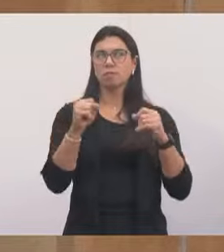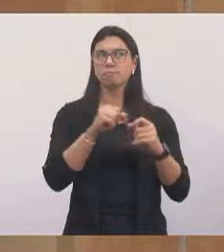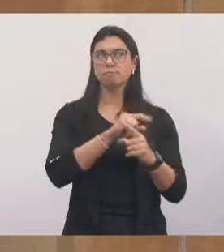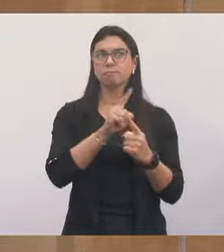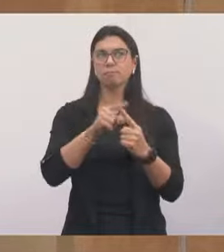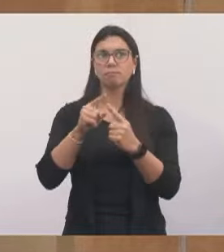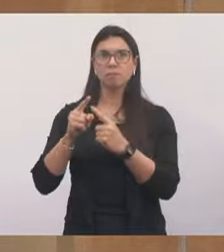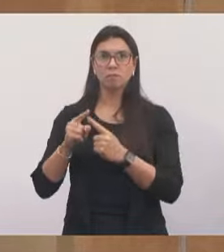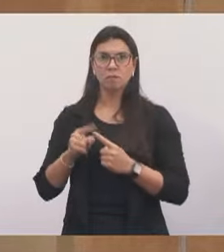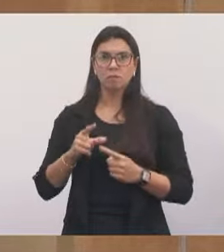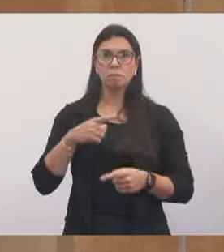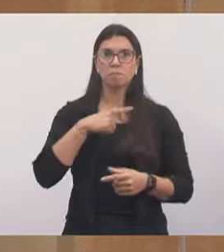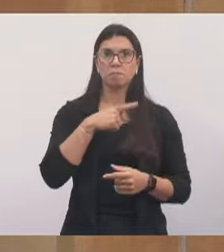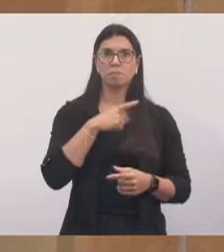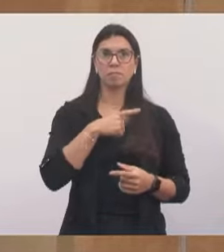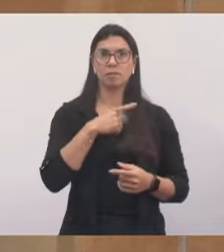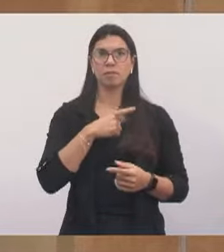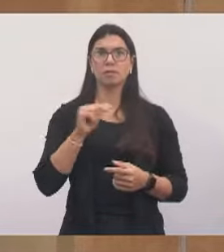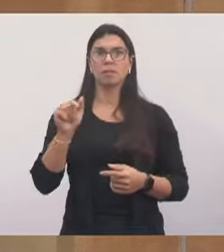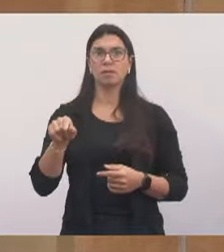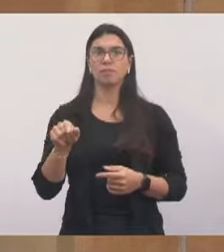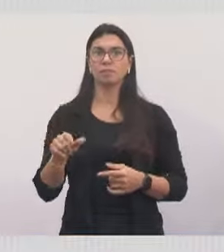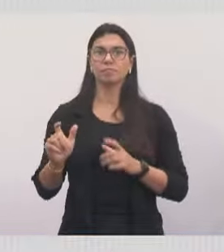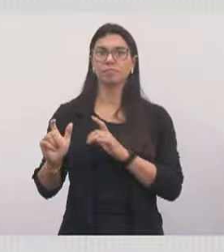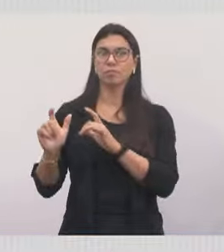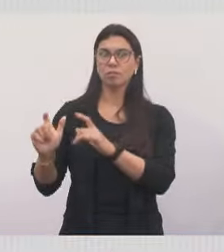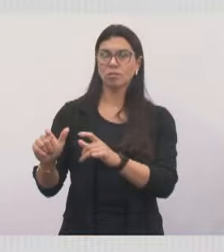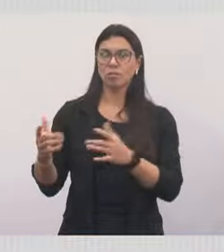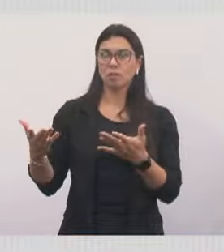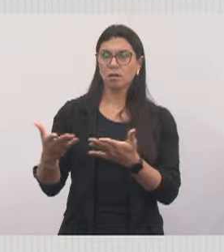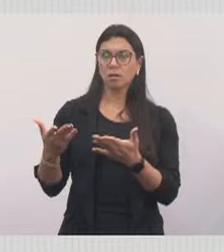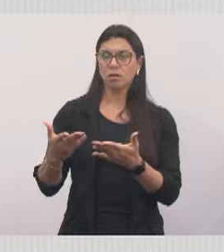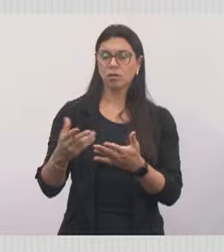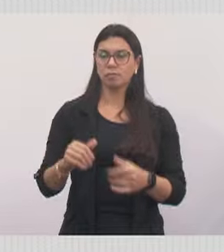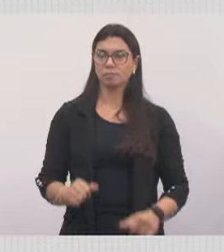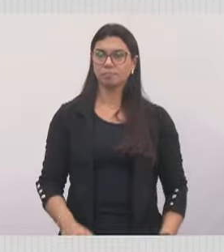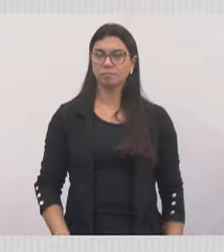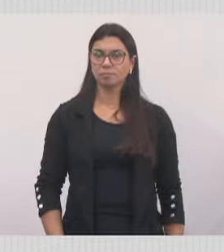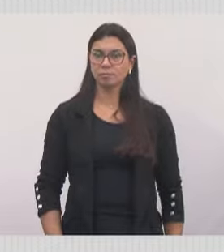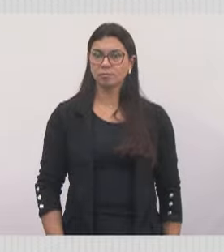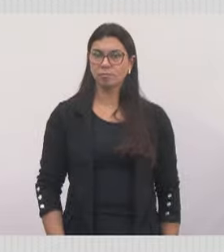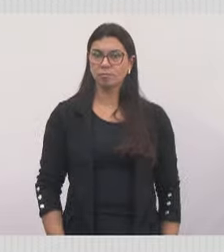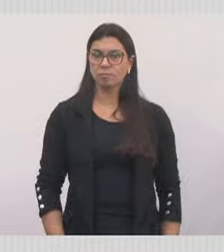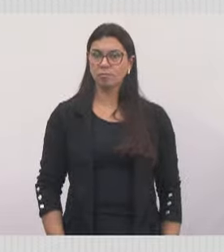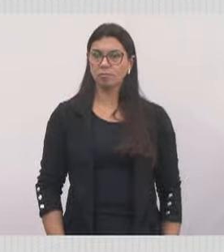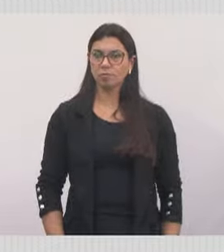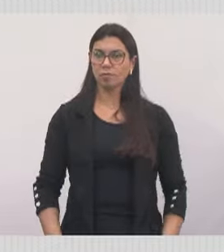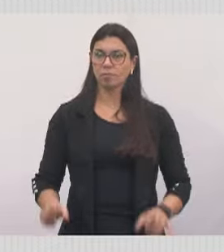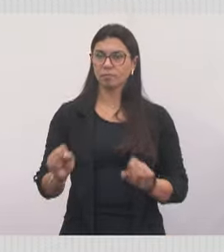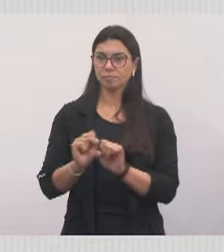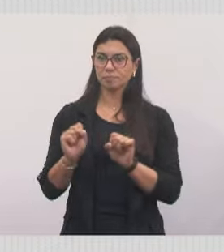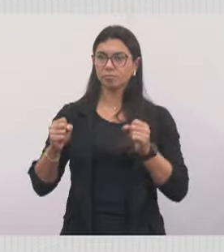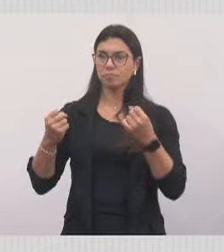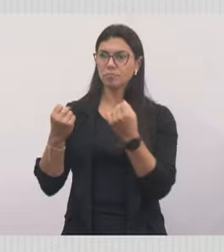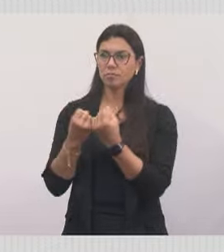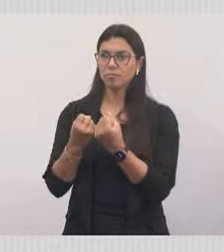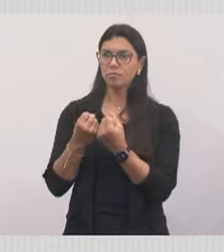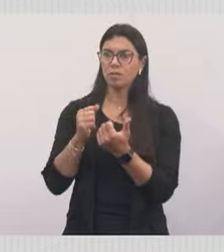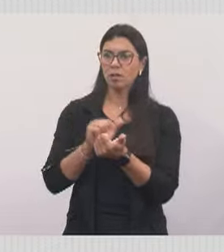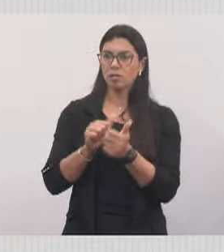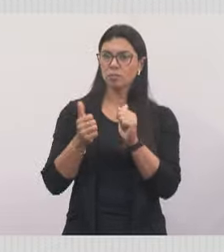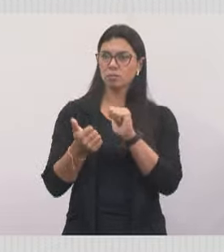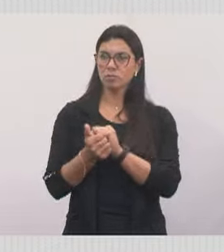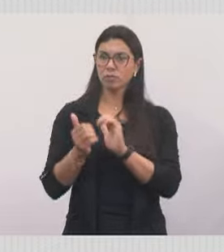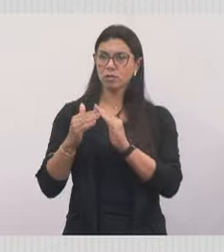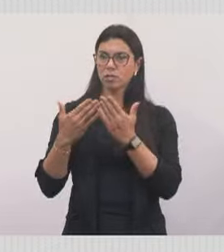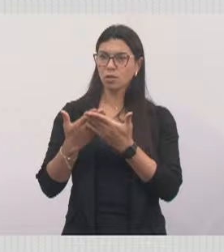a entidade, a Associação Esportiva, por gentileza, a apresentação, esportiva Escolinha